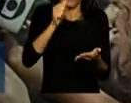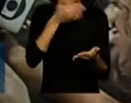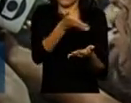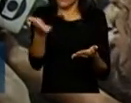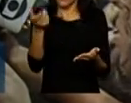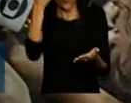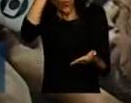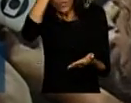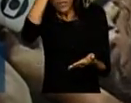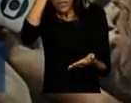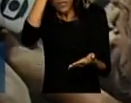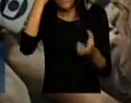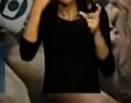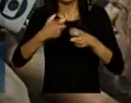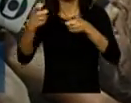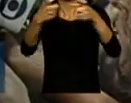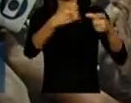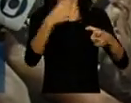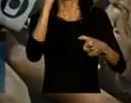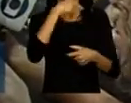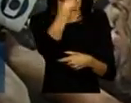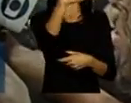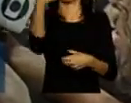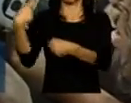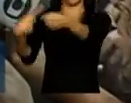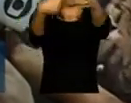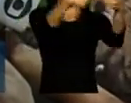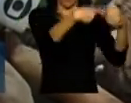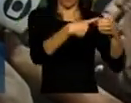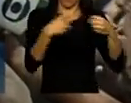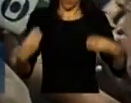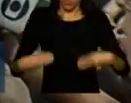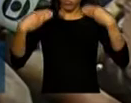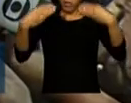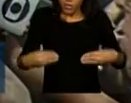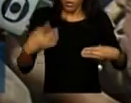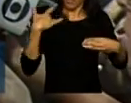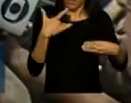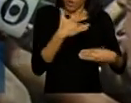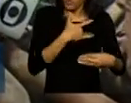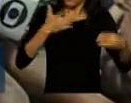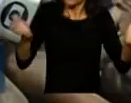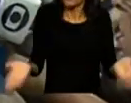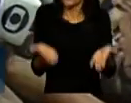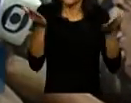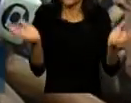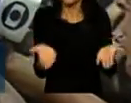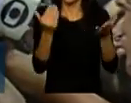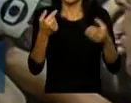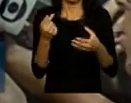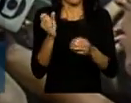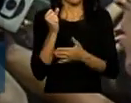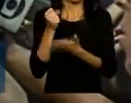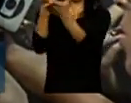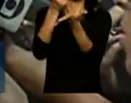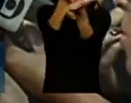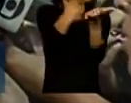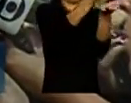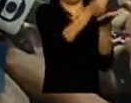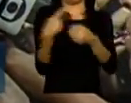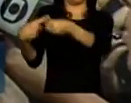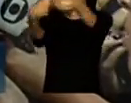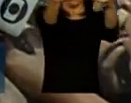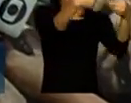conscientização acontecerá em cada município Ministério da Saúde estimula fortemente a secretarias municipais